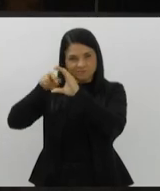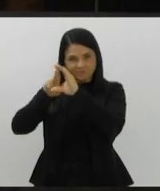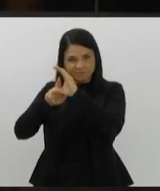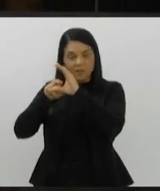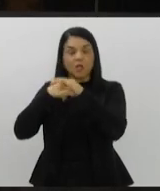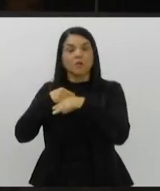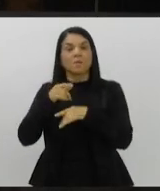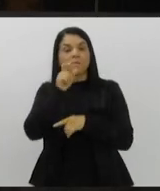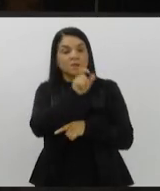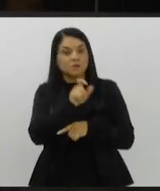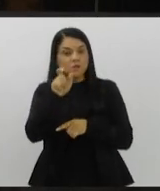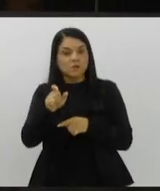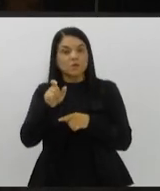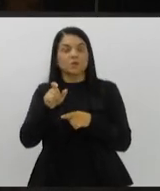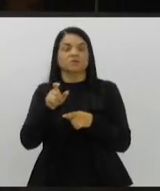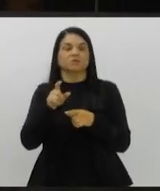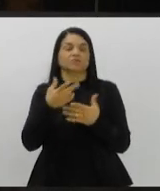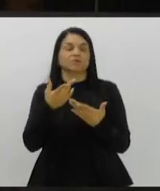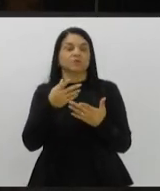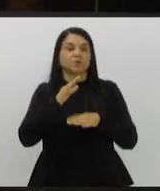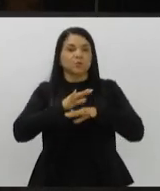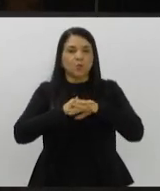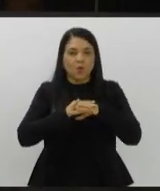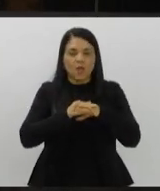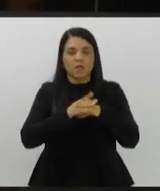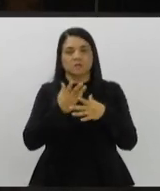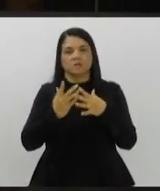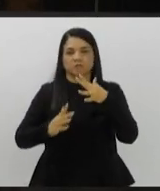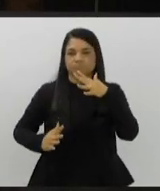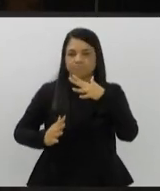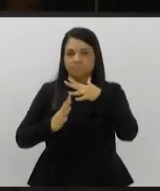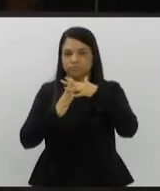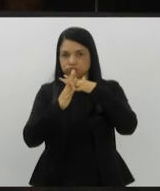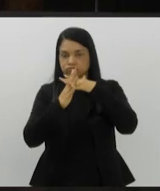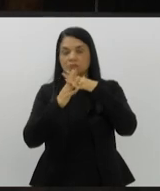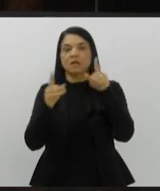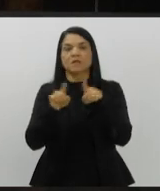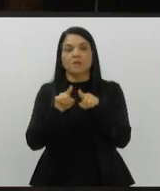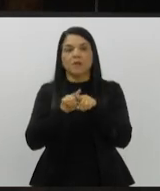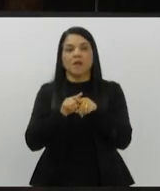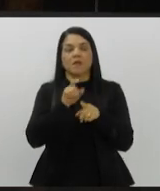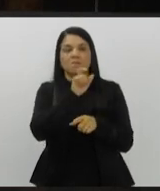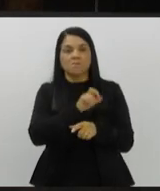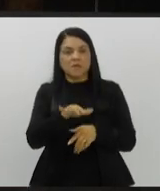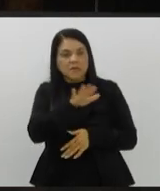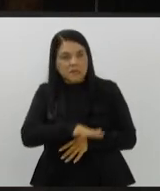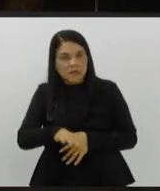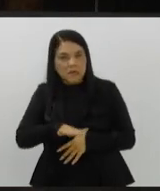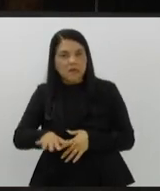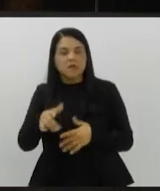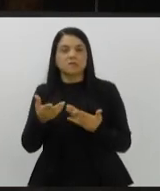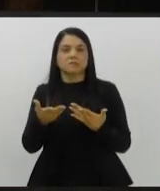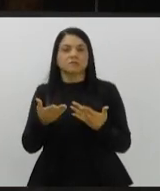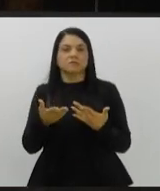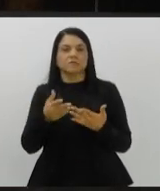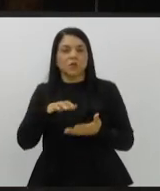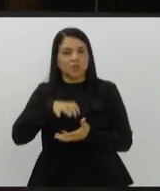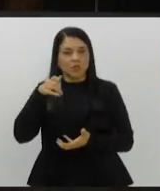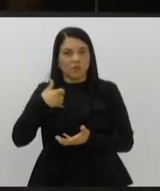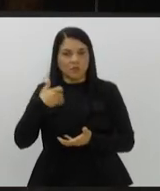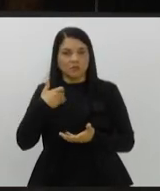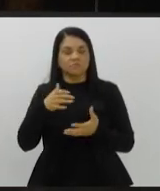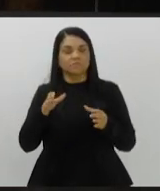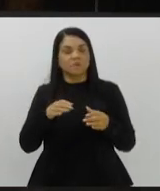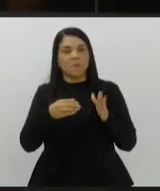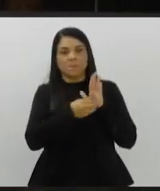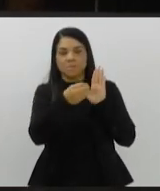crônicas, idosas, crianças e outras pessoas em situação de vulnerabilidade no âmbito do Estado do Rio de Janeiro. Pareceres das Comissões de